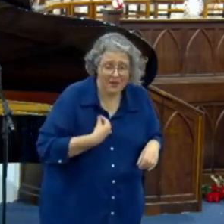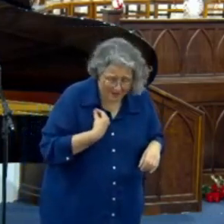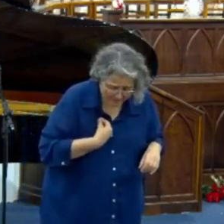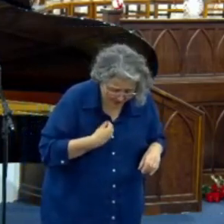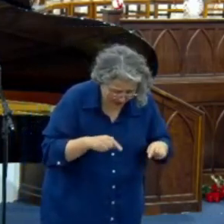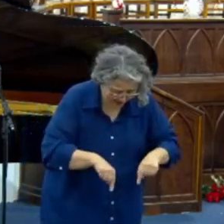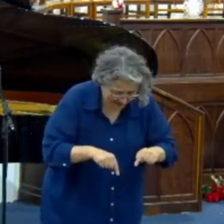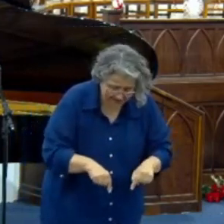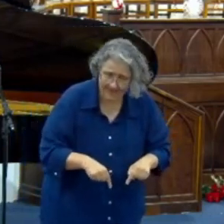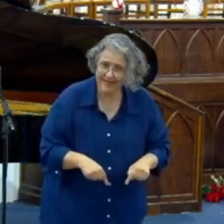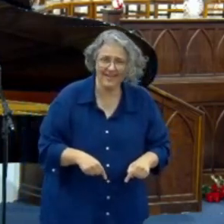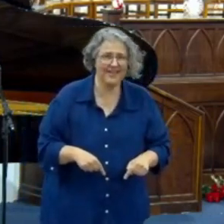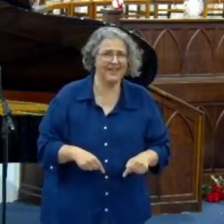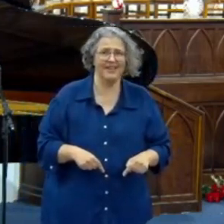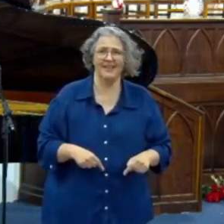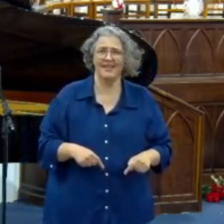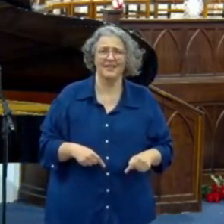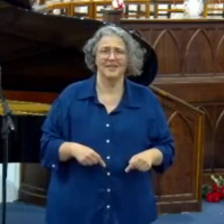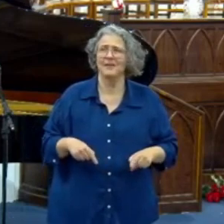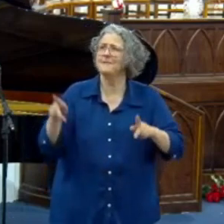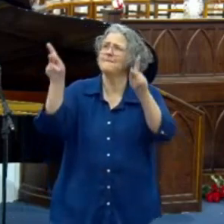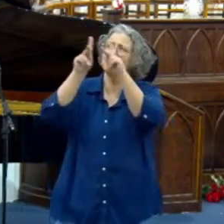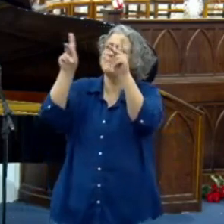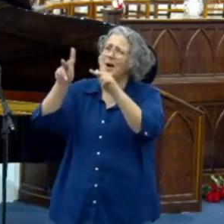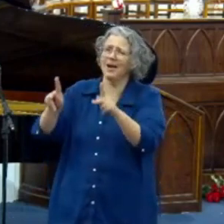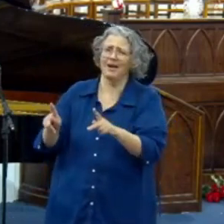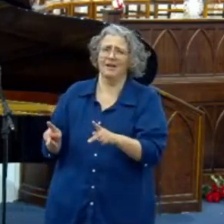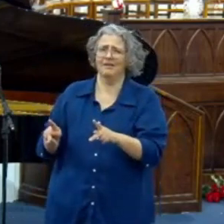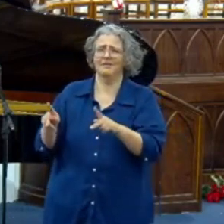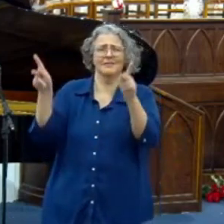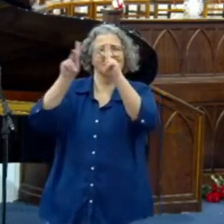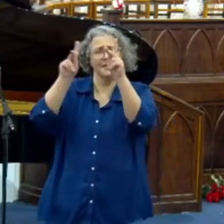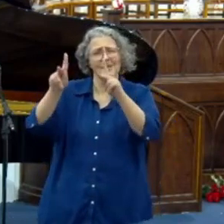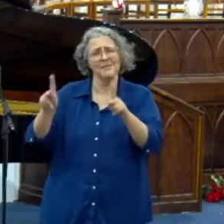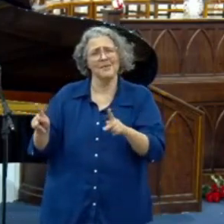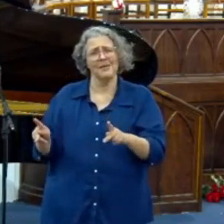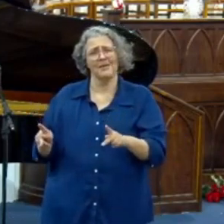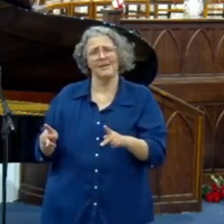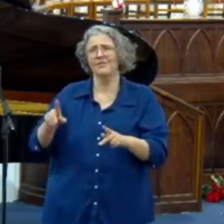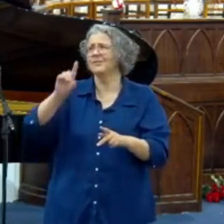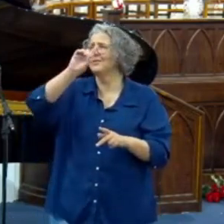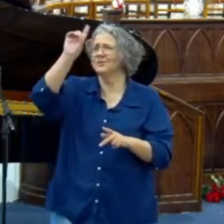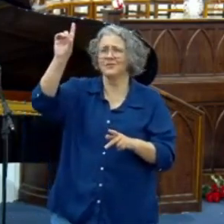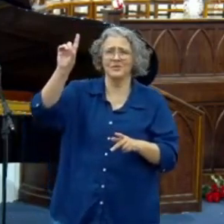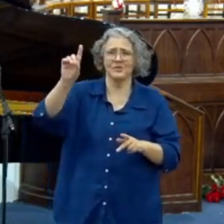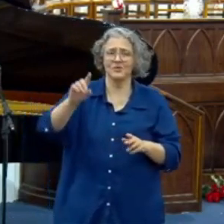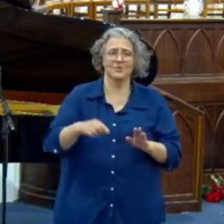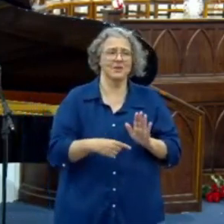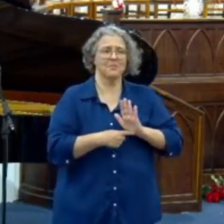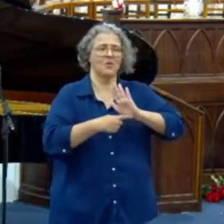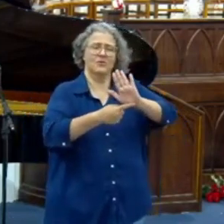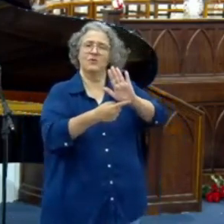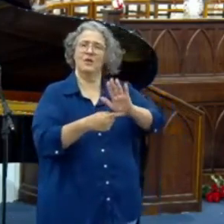não dependessem desse mundo. Vivam em paz nesse mundo. Não vivam nesse mundo procurando